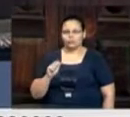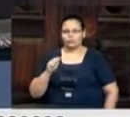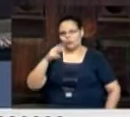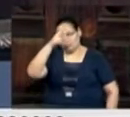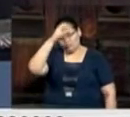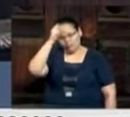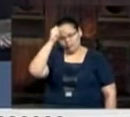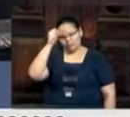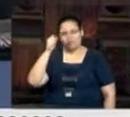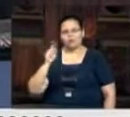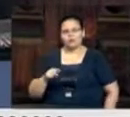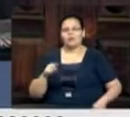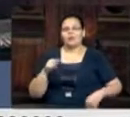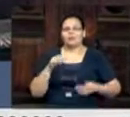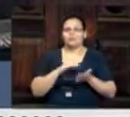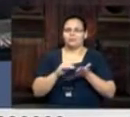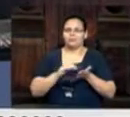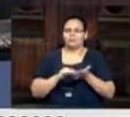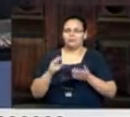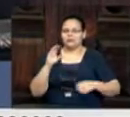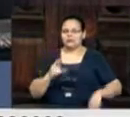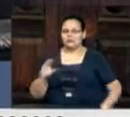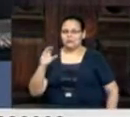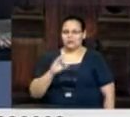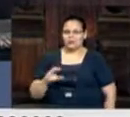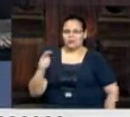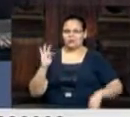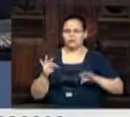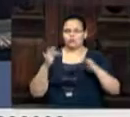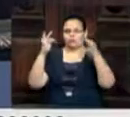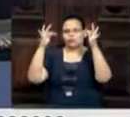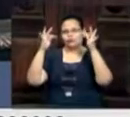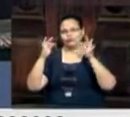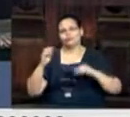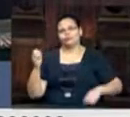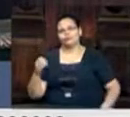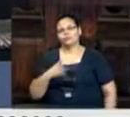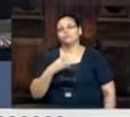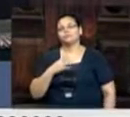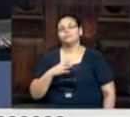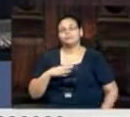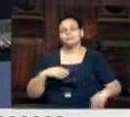pactuação com a Secretaria de Estado de Ciência, Tecnologia e Inovação.